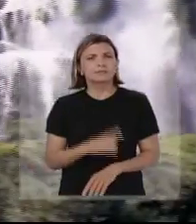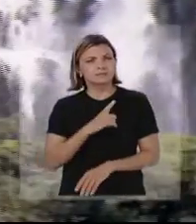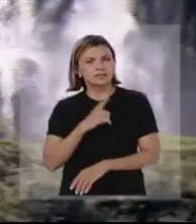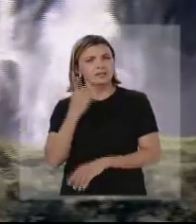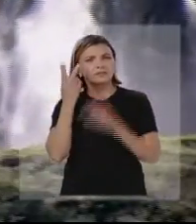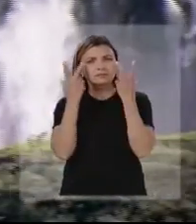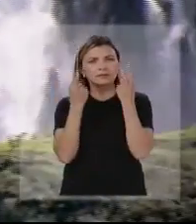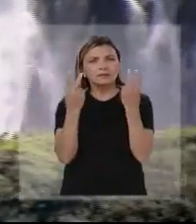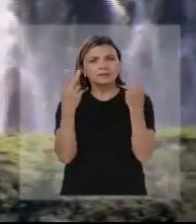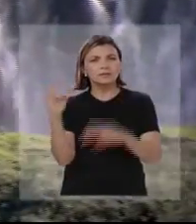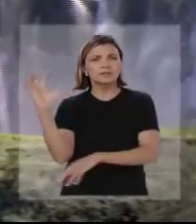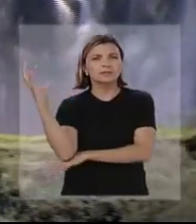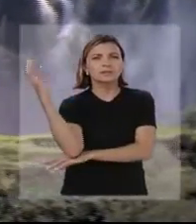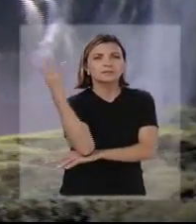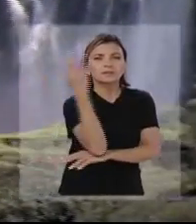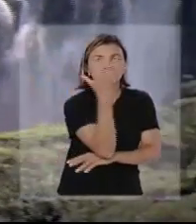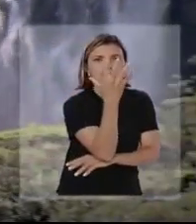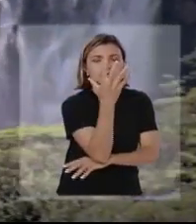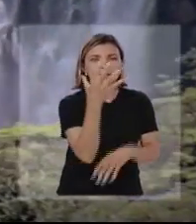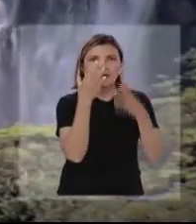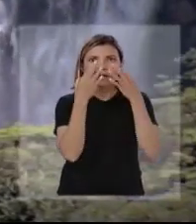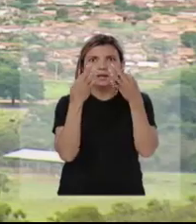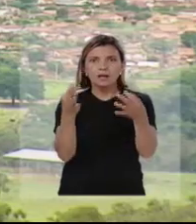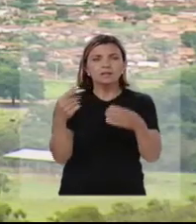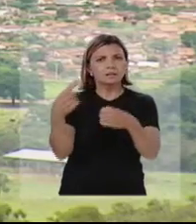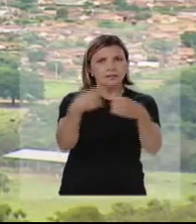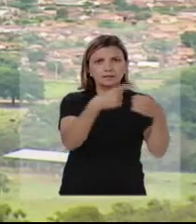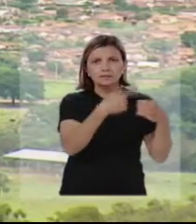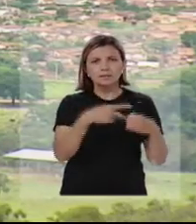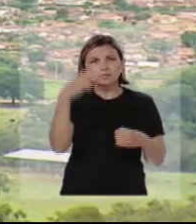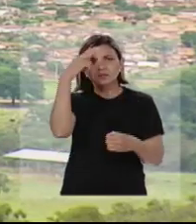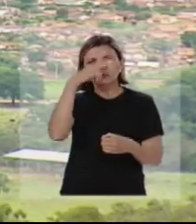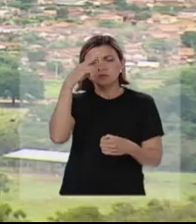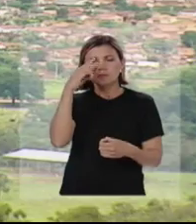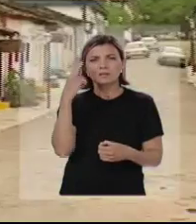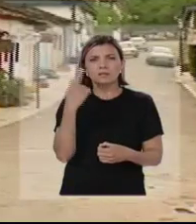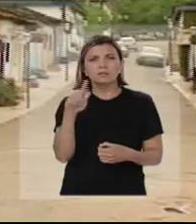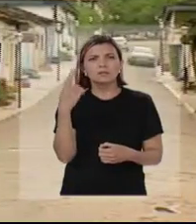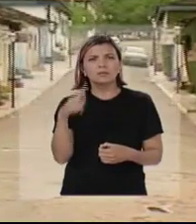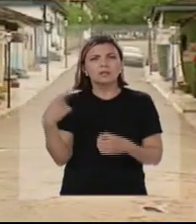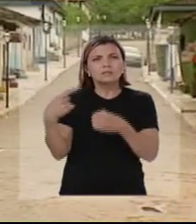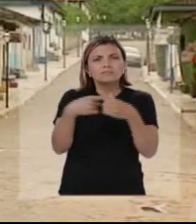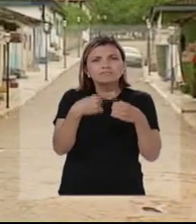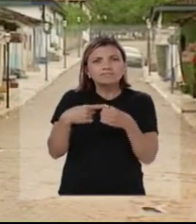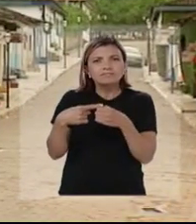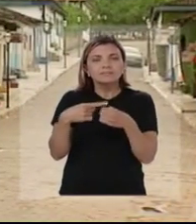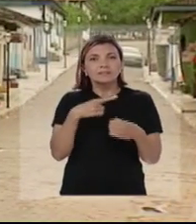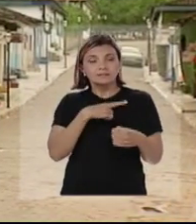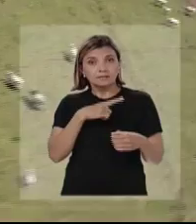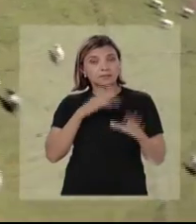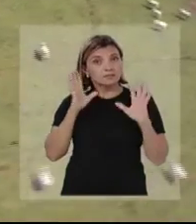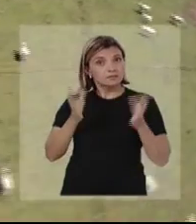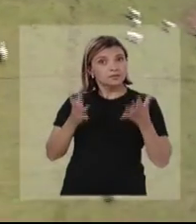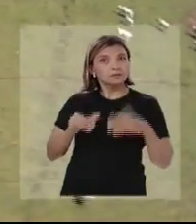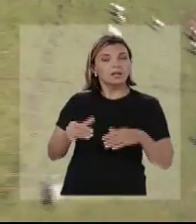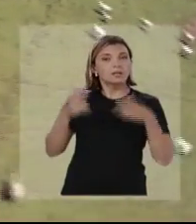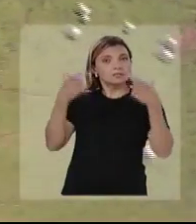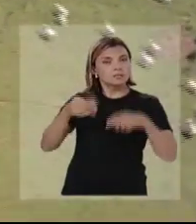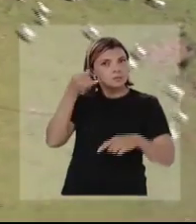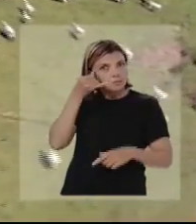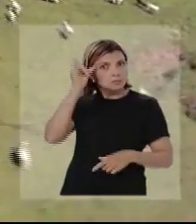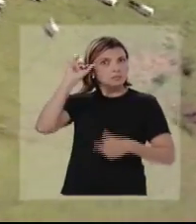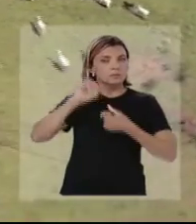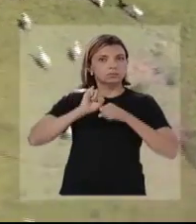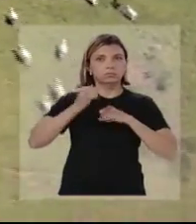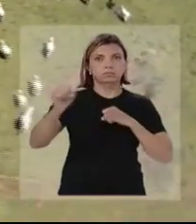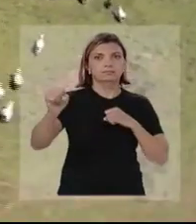Mas não é só a natureza que chama atenção por aqui. Tem também as cidades históricas, como Goiás e Pirenópolis, além de grandes